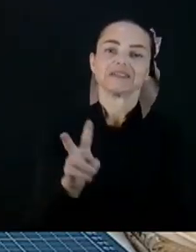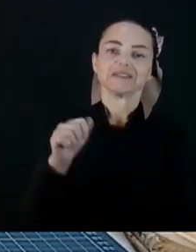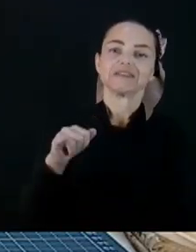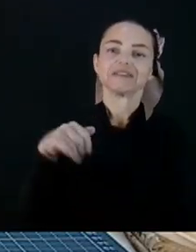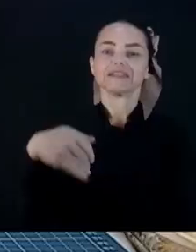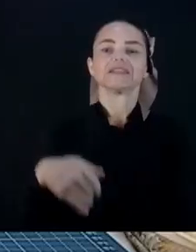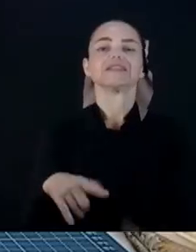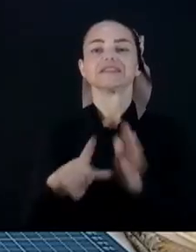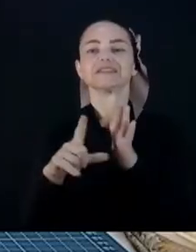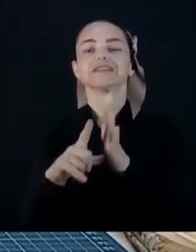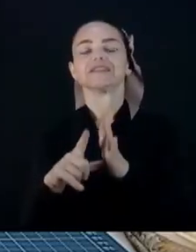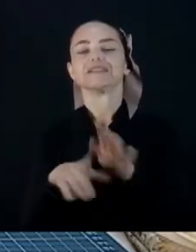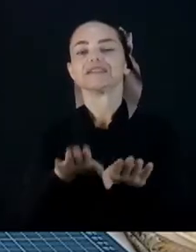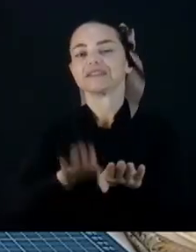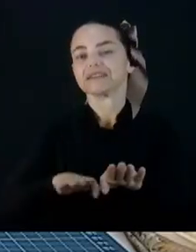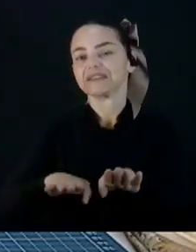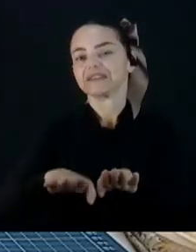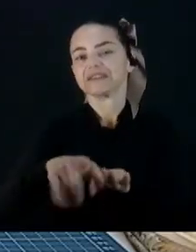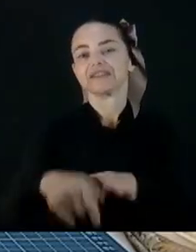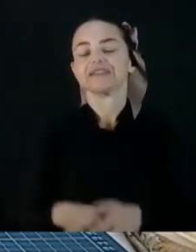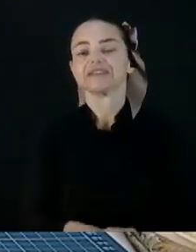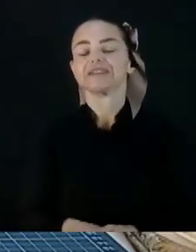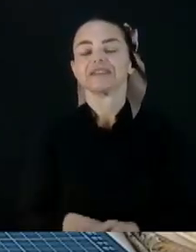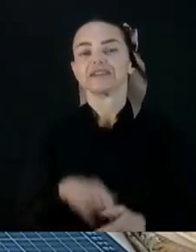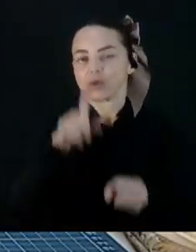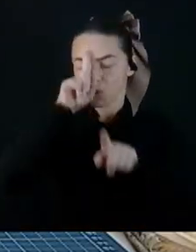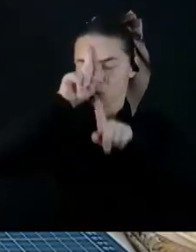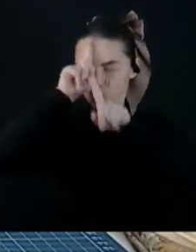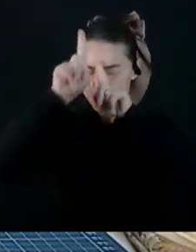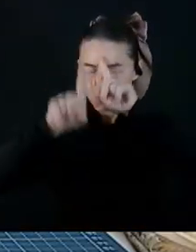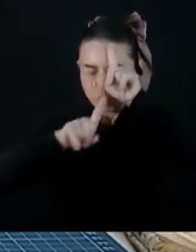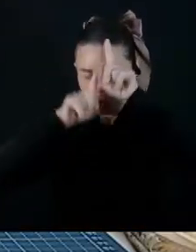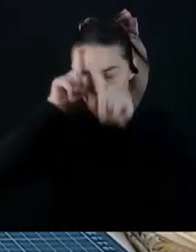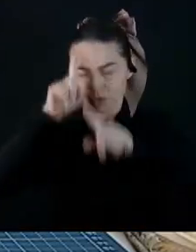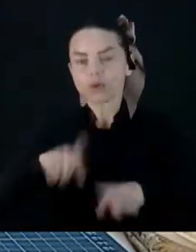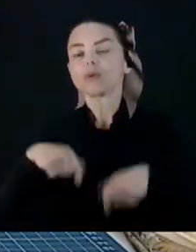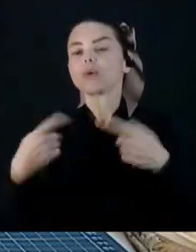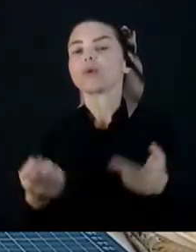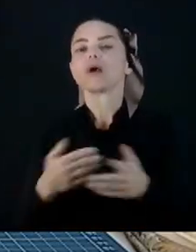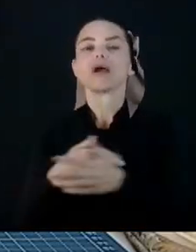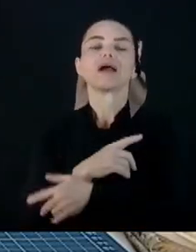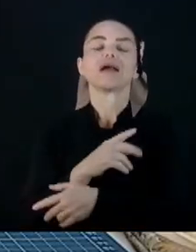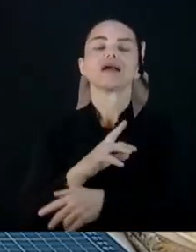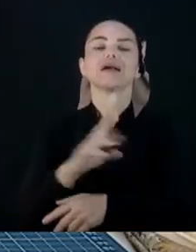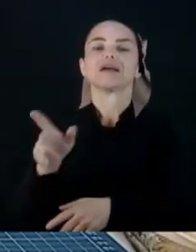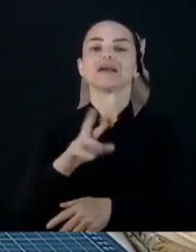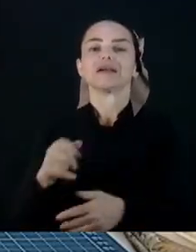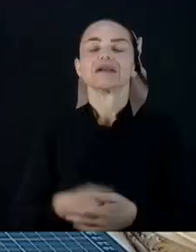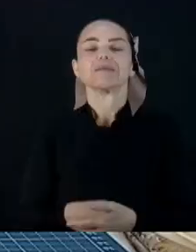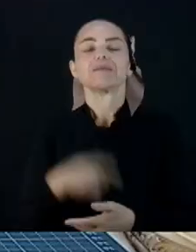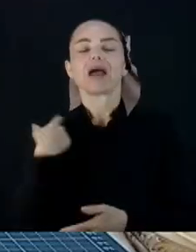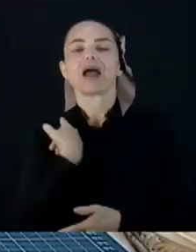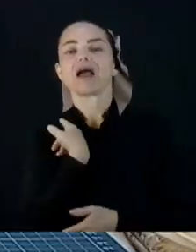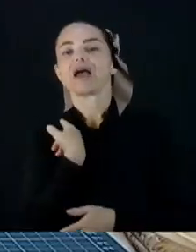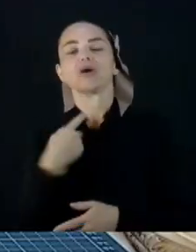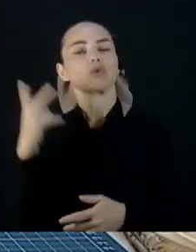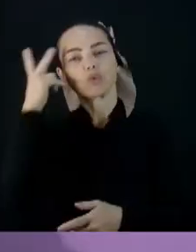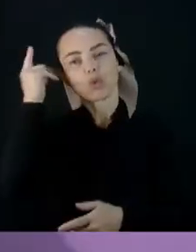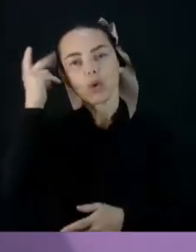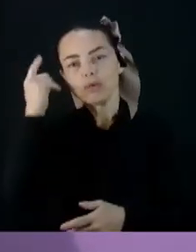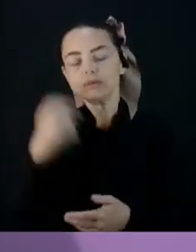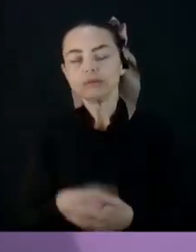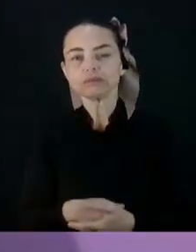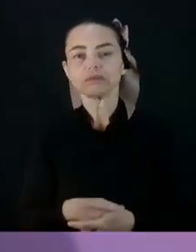costura pra você falou um pouco da costura criativa, né? Qual que é a diferença da costura criativa pra costura comum? Tem uma diferença? Eu fiz corte